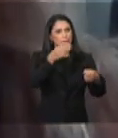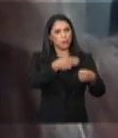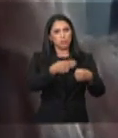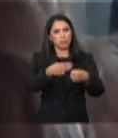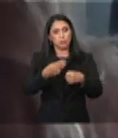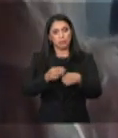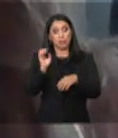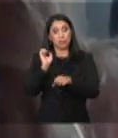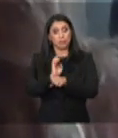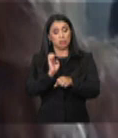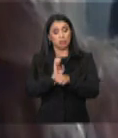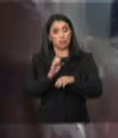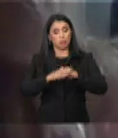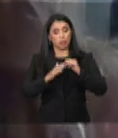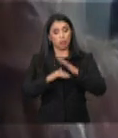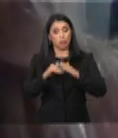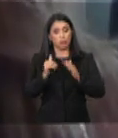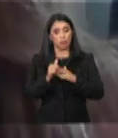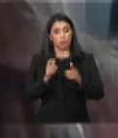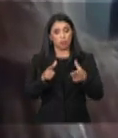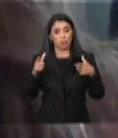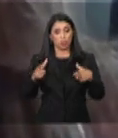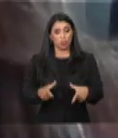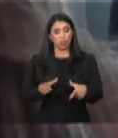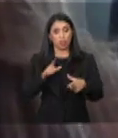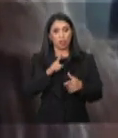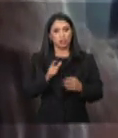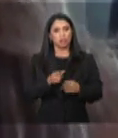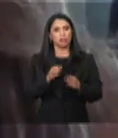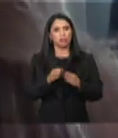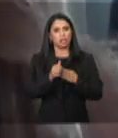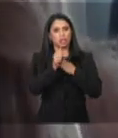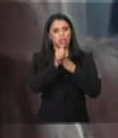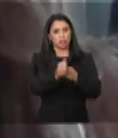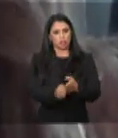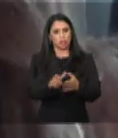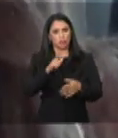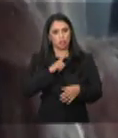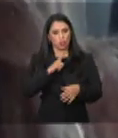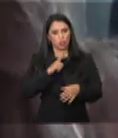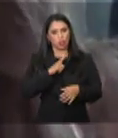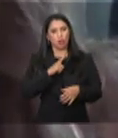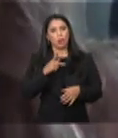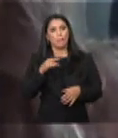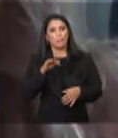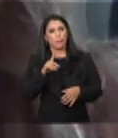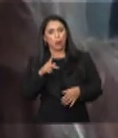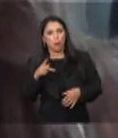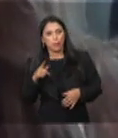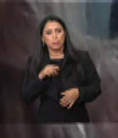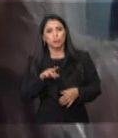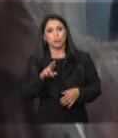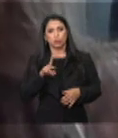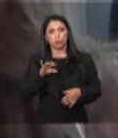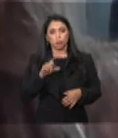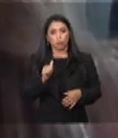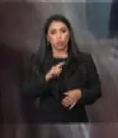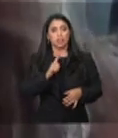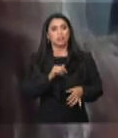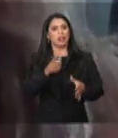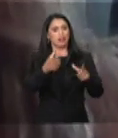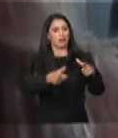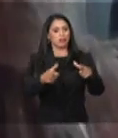estaduais para construção de planos locais que direcionam a política para Pop Rua de acordo com as especificidades de cada